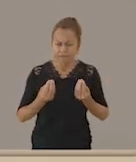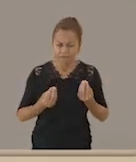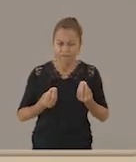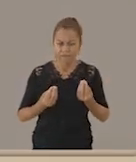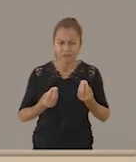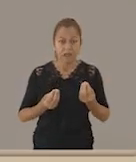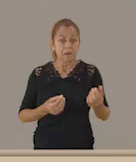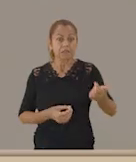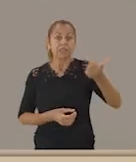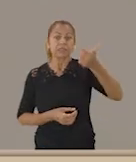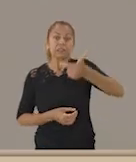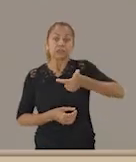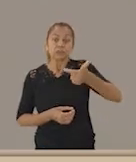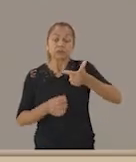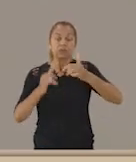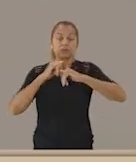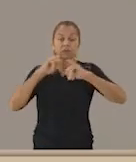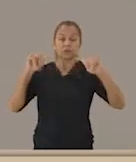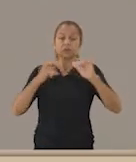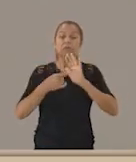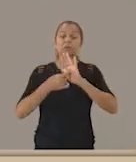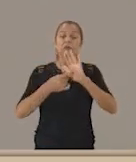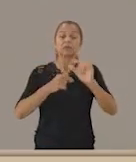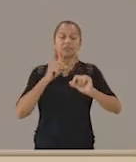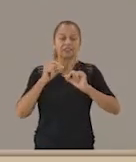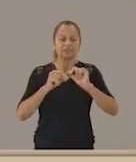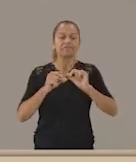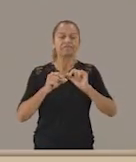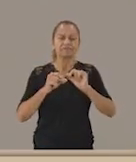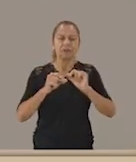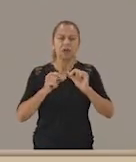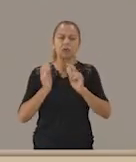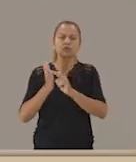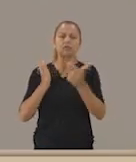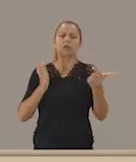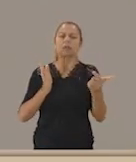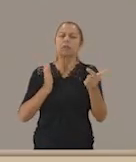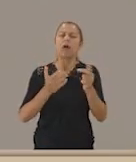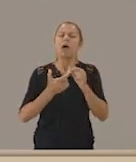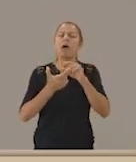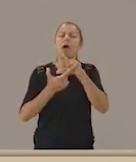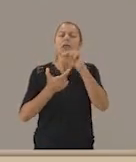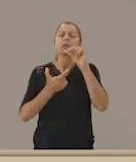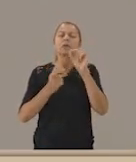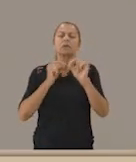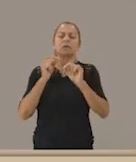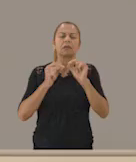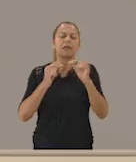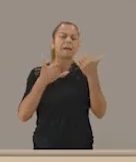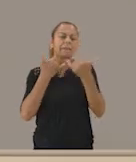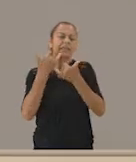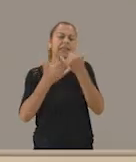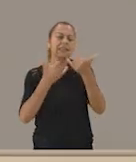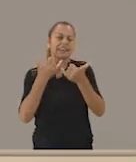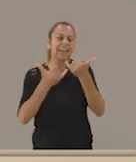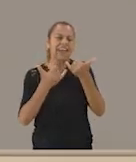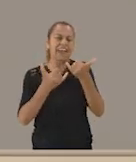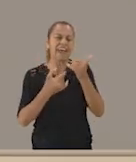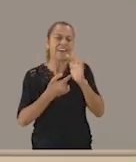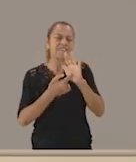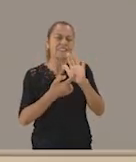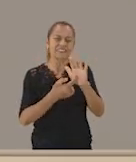Agora observe a segunda notícia. Nessa notícia, o jornal escolhe o termo brincar para se referir à resposta de